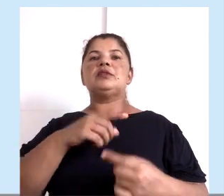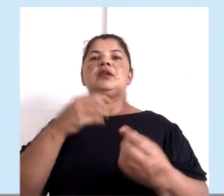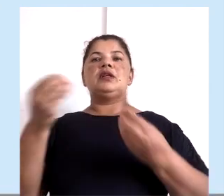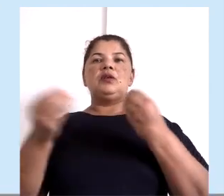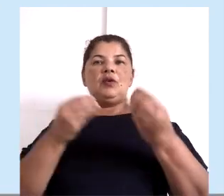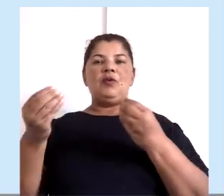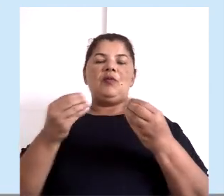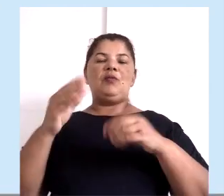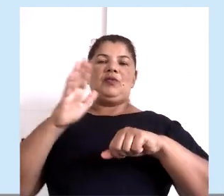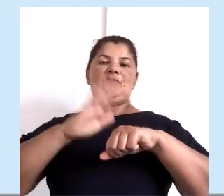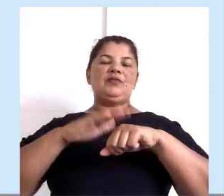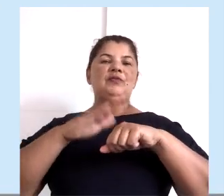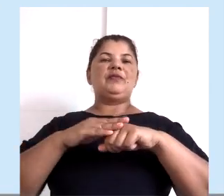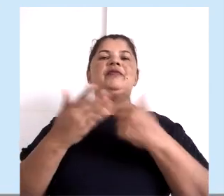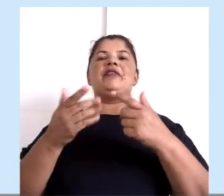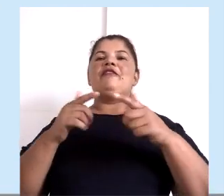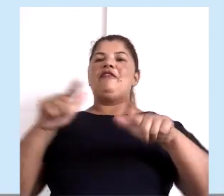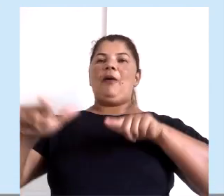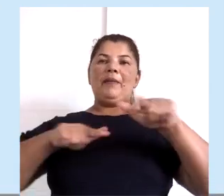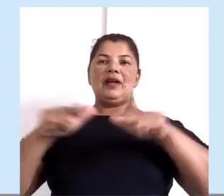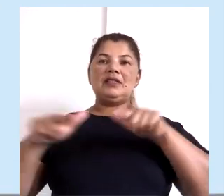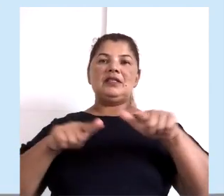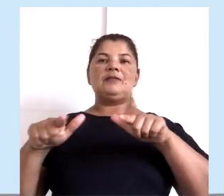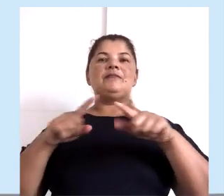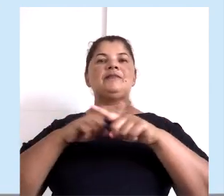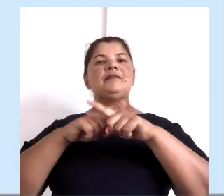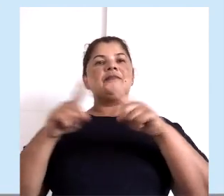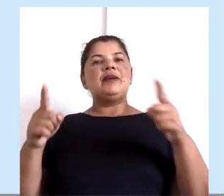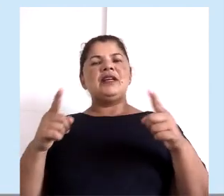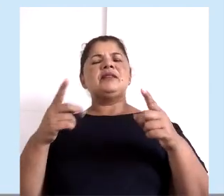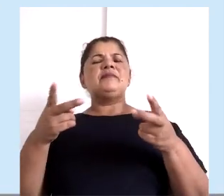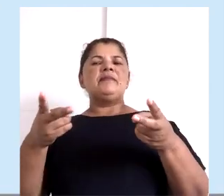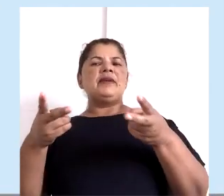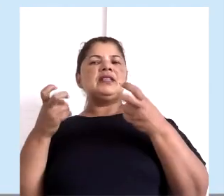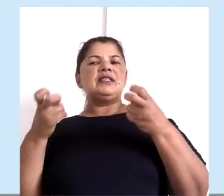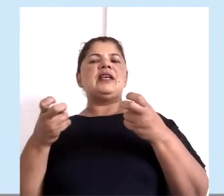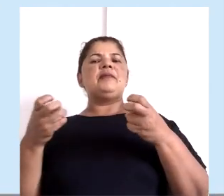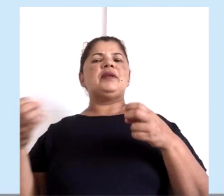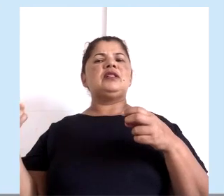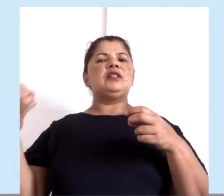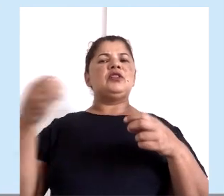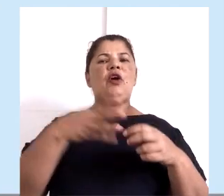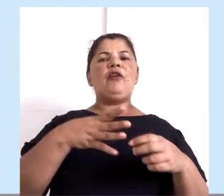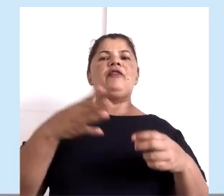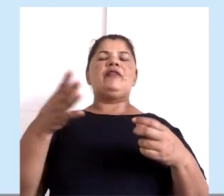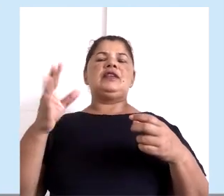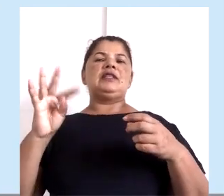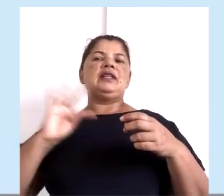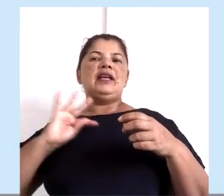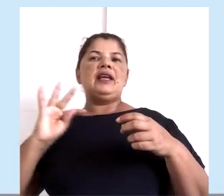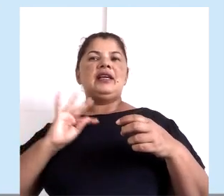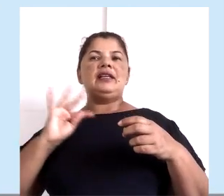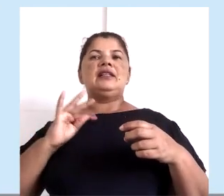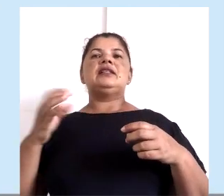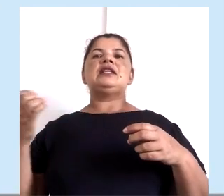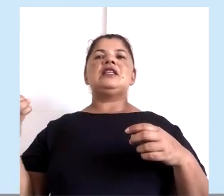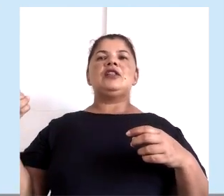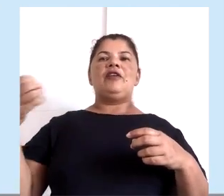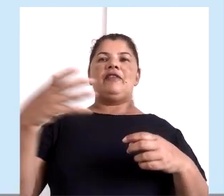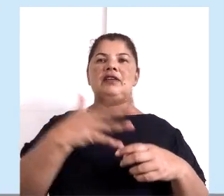nossa formação. Mas a gente vai vendo que o crescimento de novas técnicas, o crescimento das